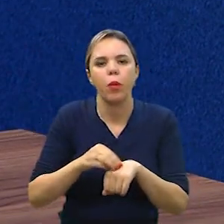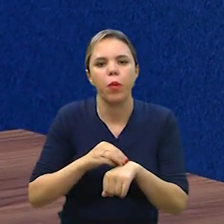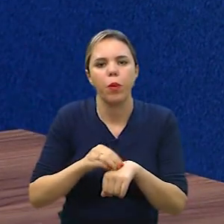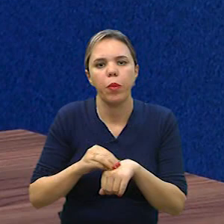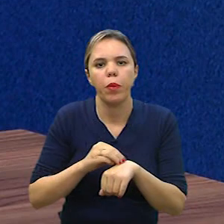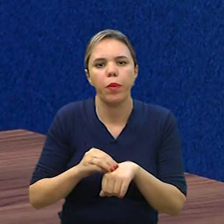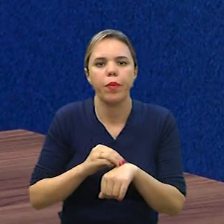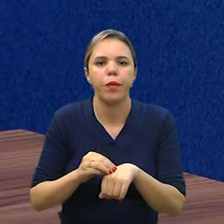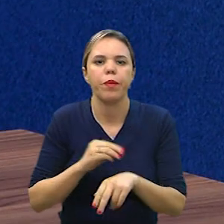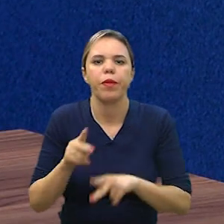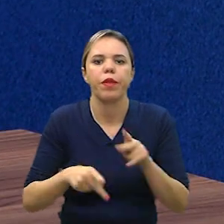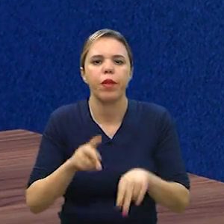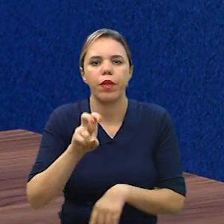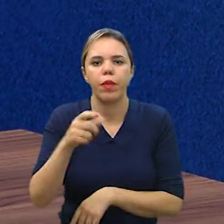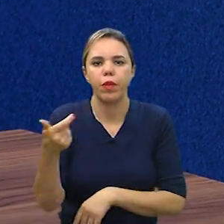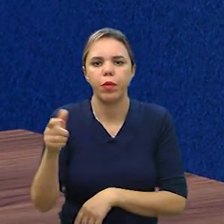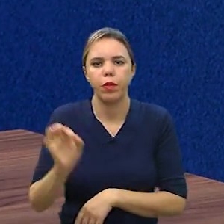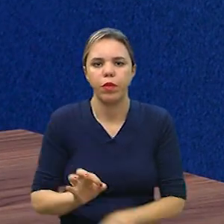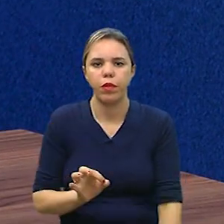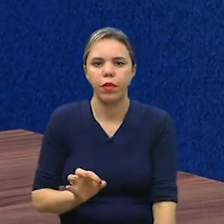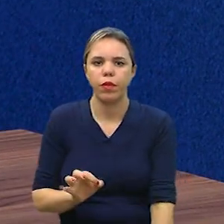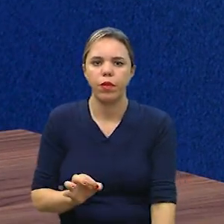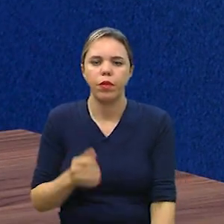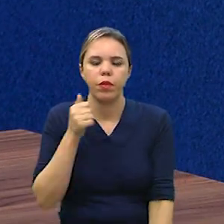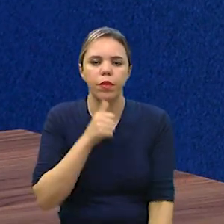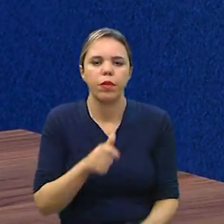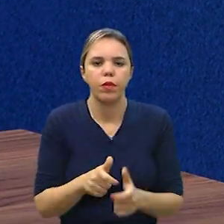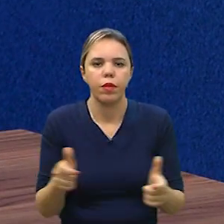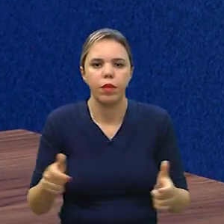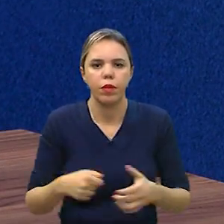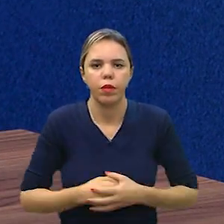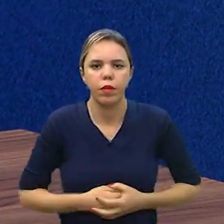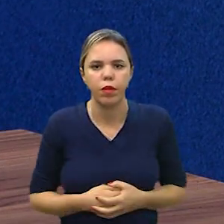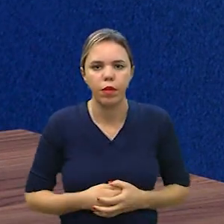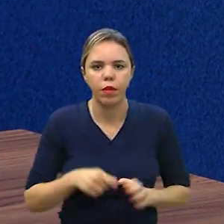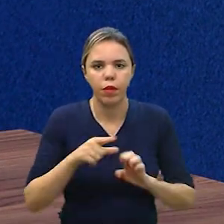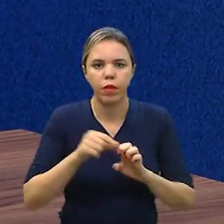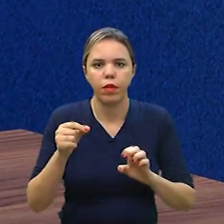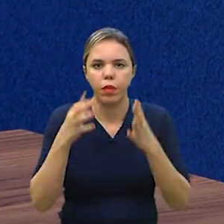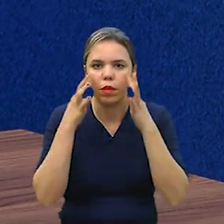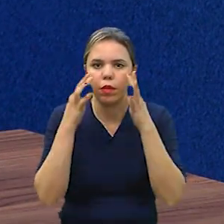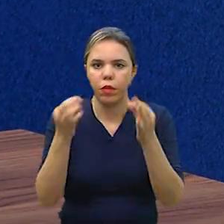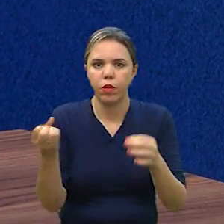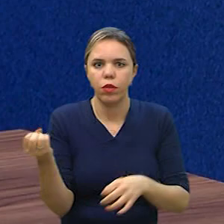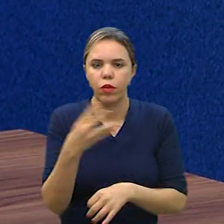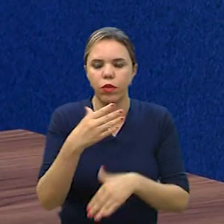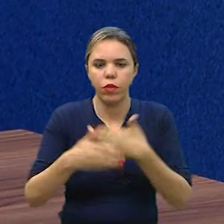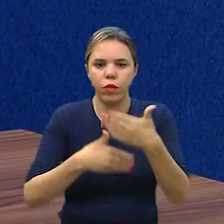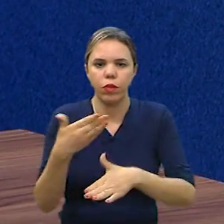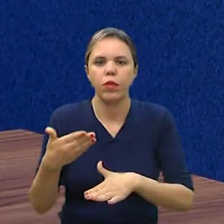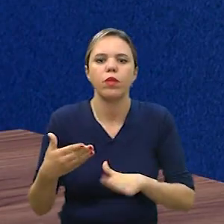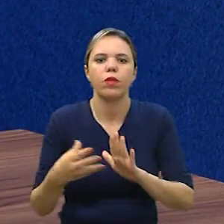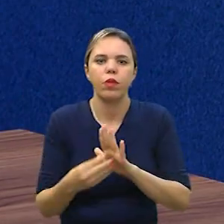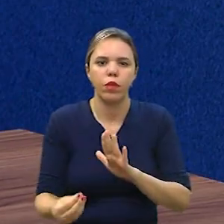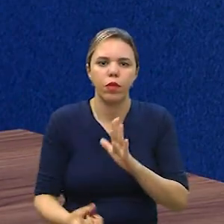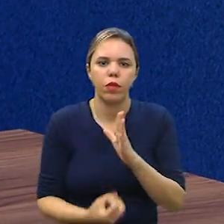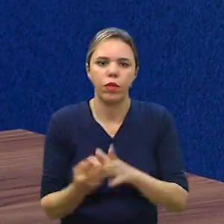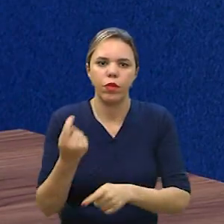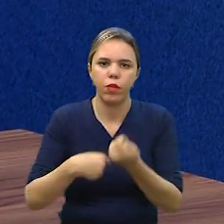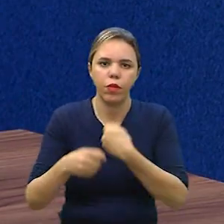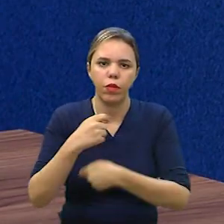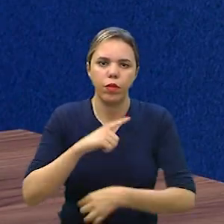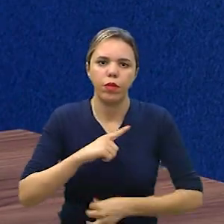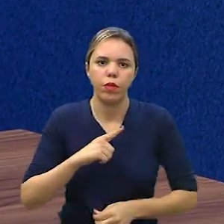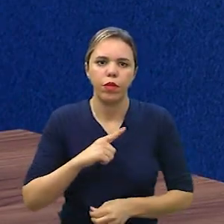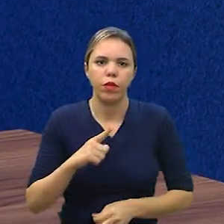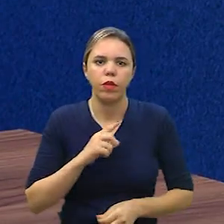pardos. Destes, 52% são mulheres. Empreendedores atentos a novas tendências de